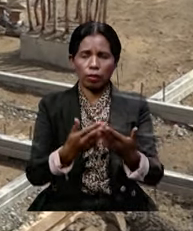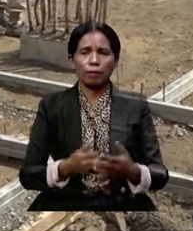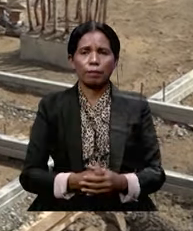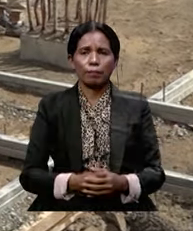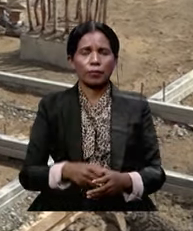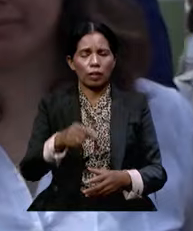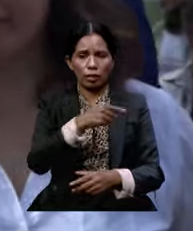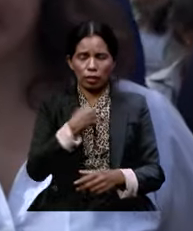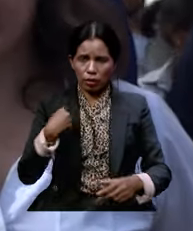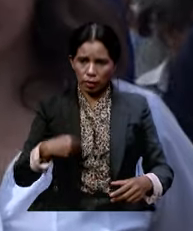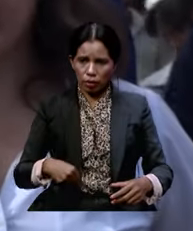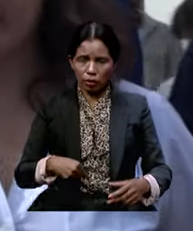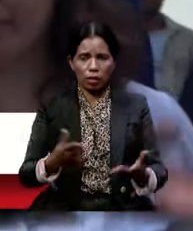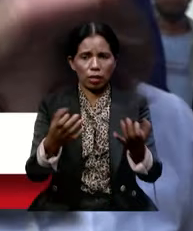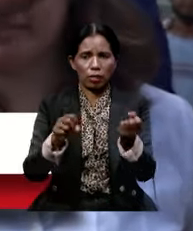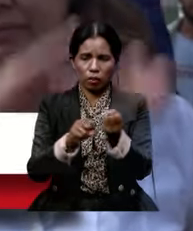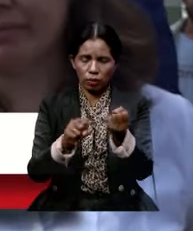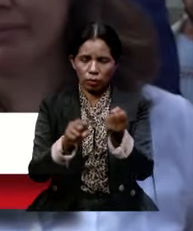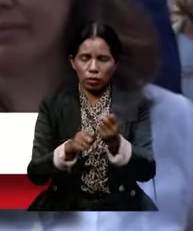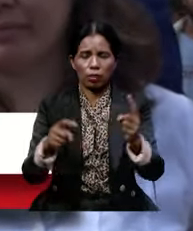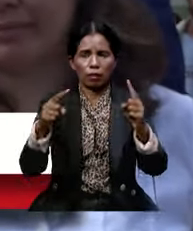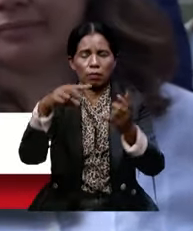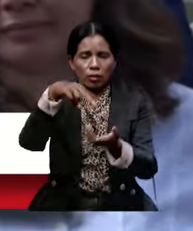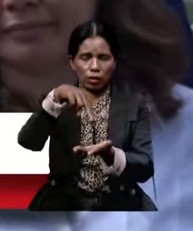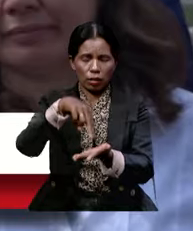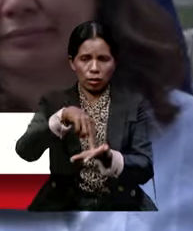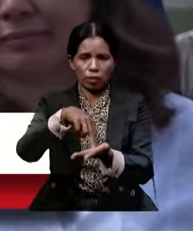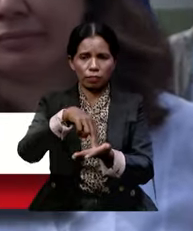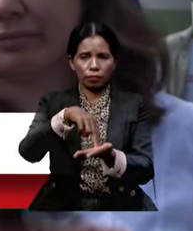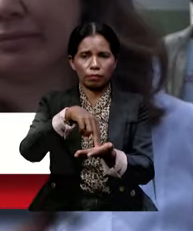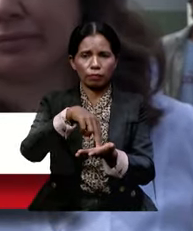China, agora contribui, hari.